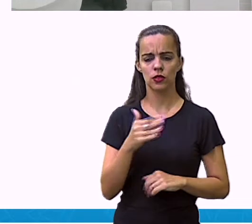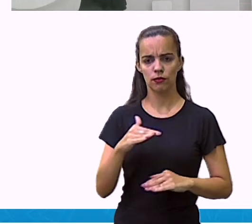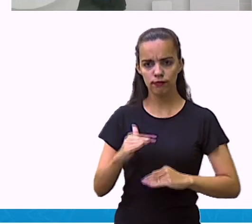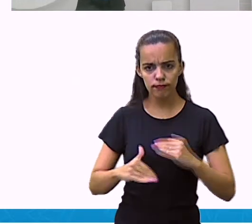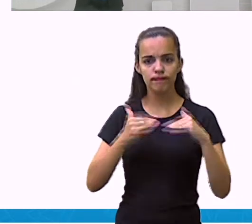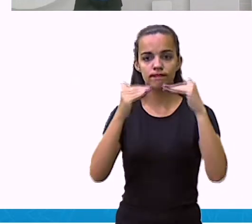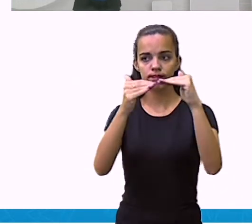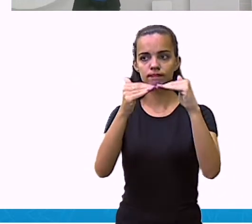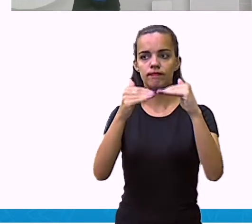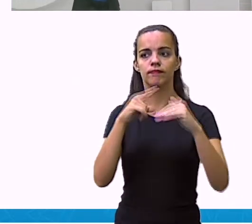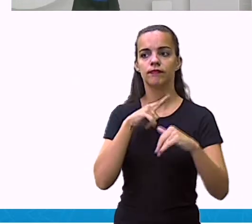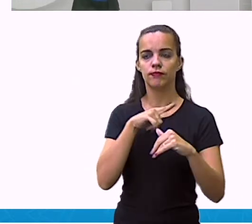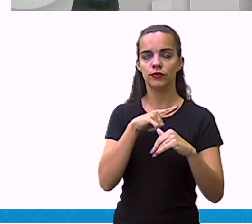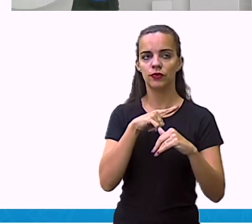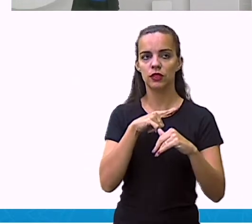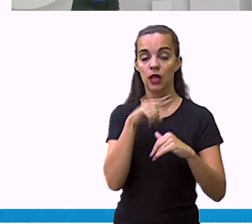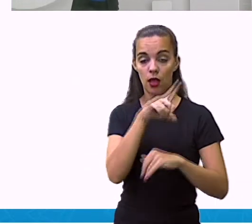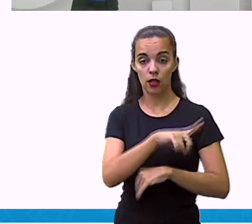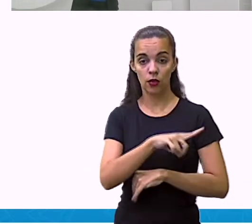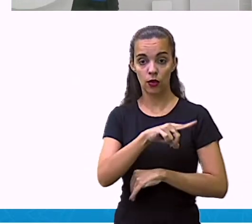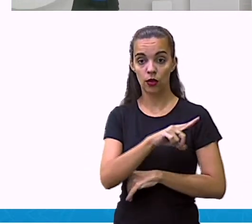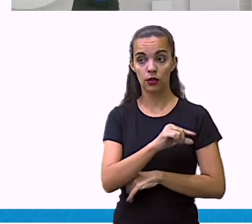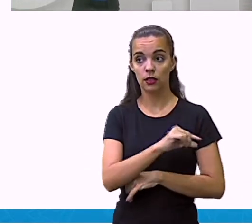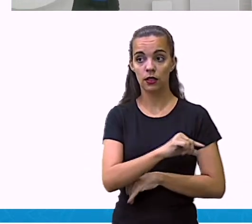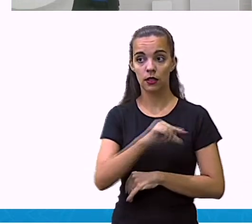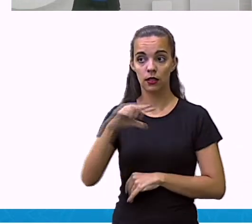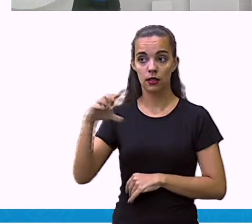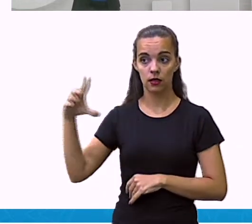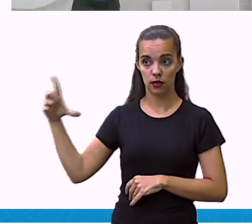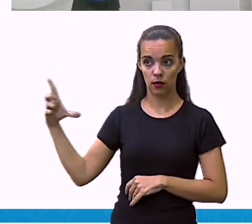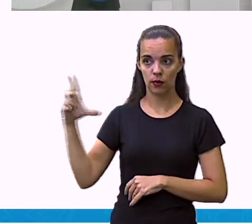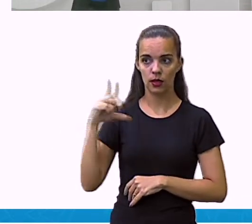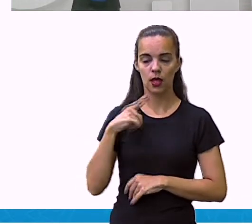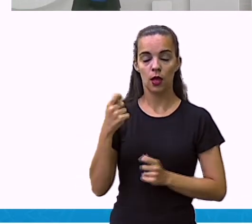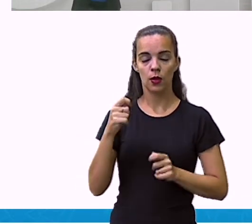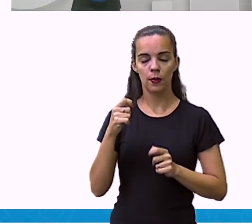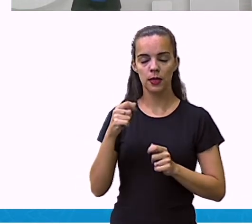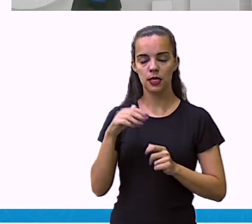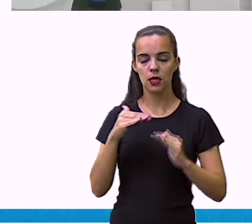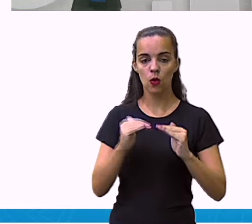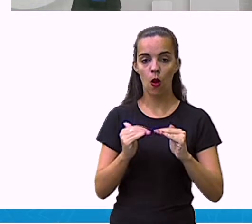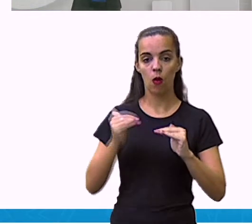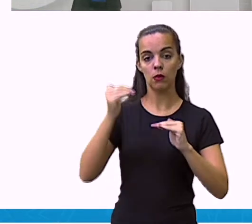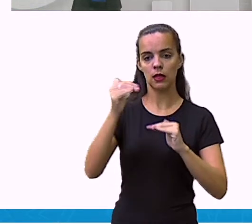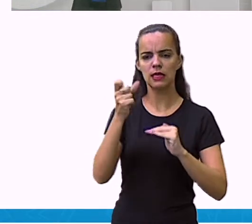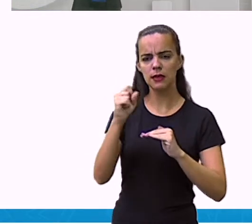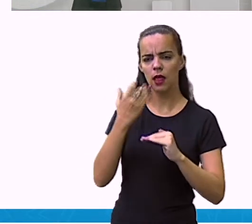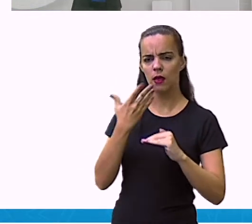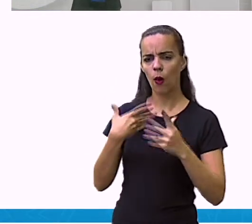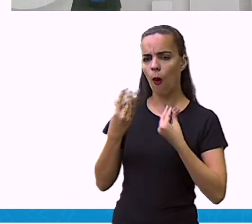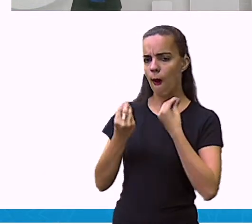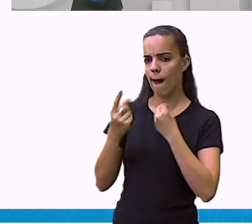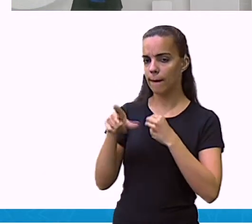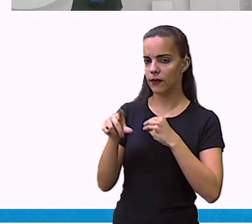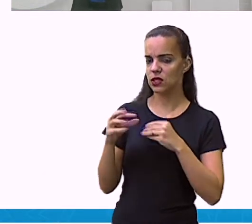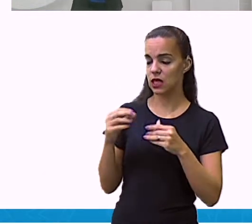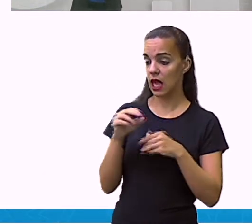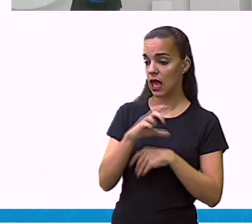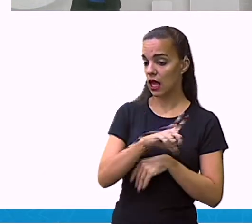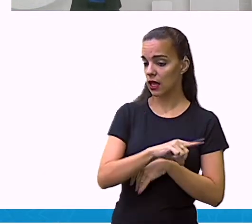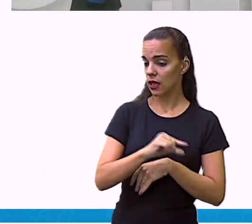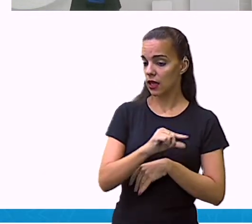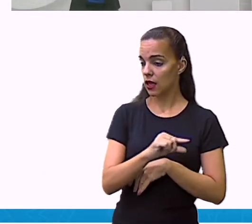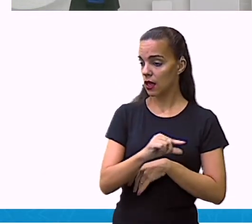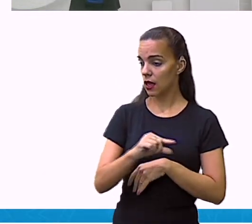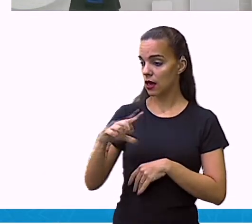seja uma ordem crescente, eu vou precisar aumentar estes números. O exemplo, como eu dei, a